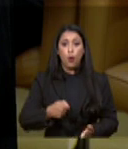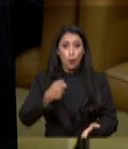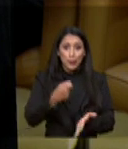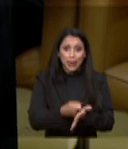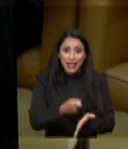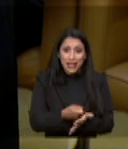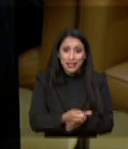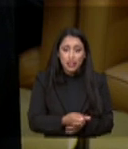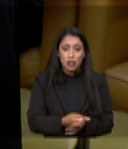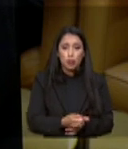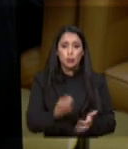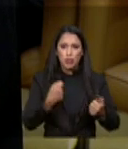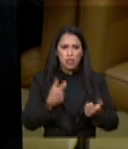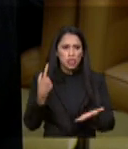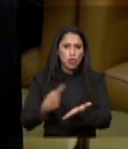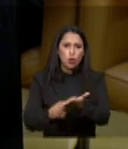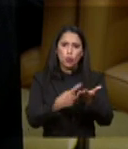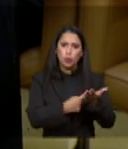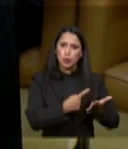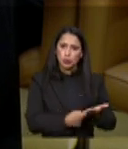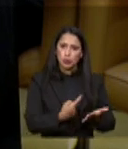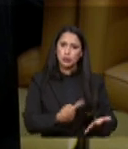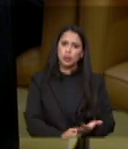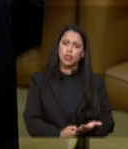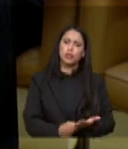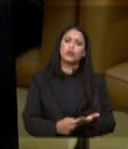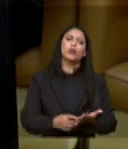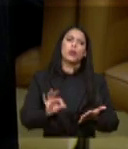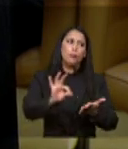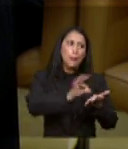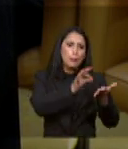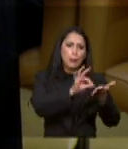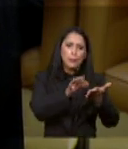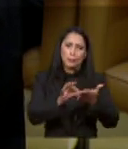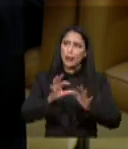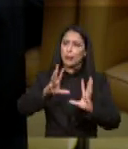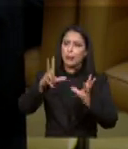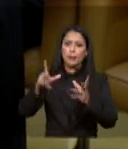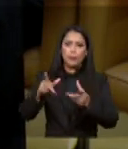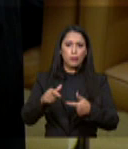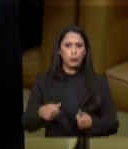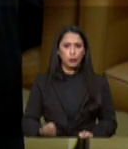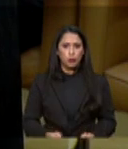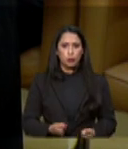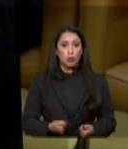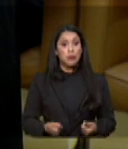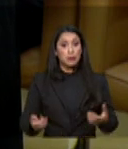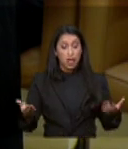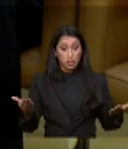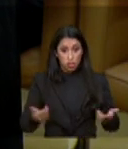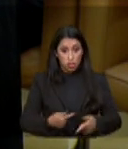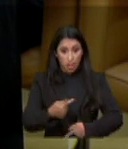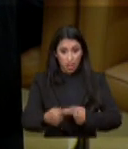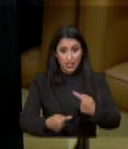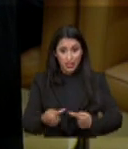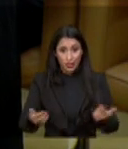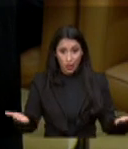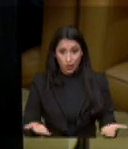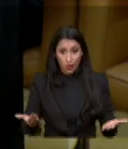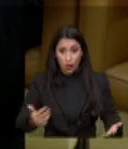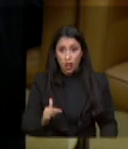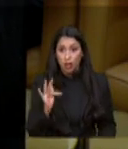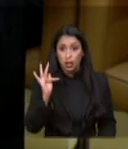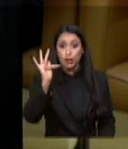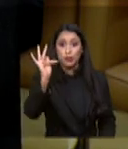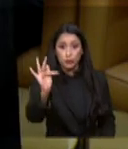e são também compromissos internacionais do Brasil para essa e as próximas gerações. O que se faz das